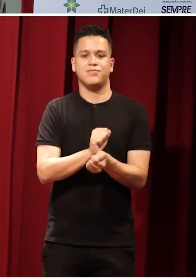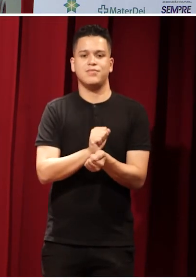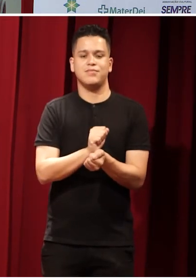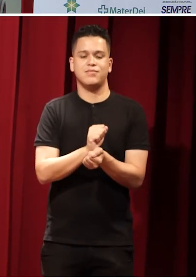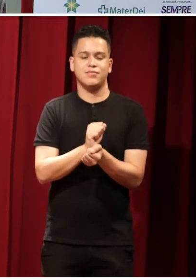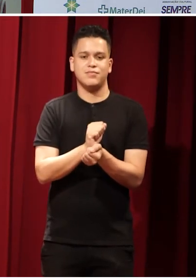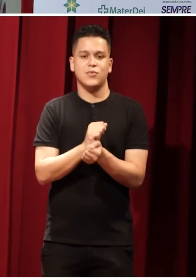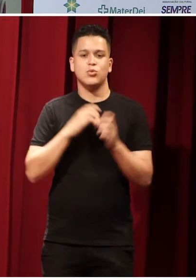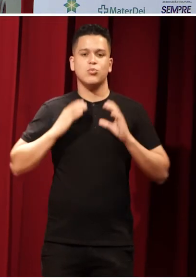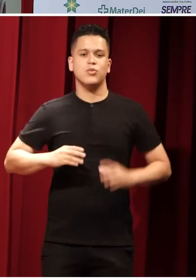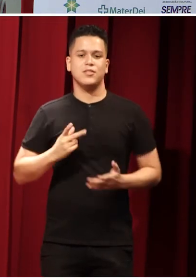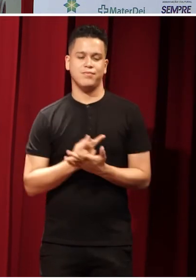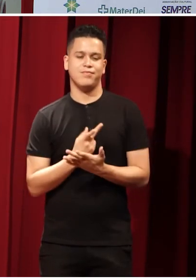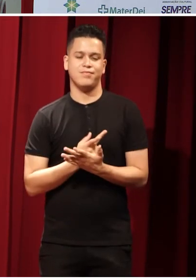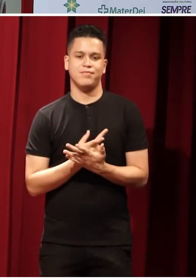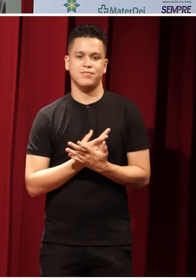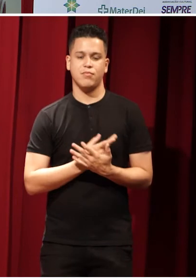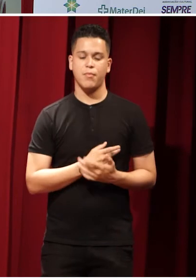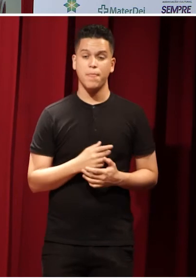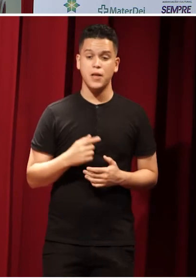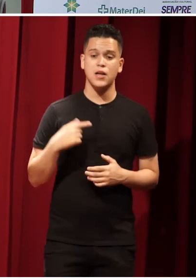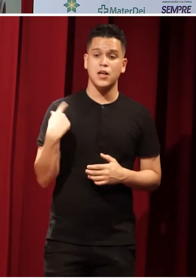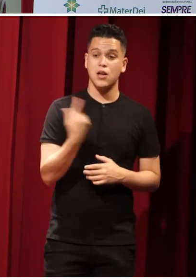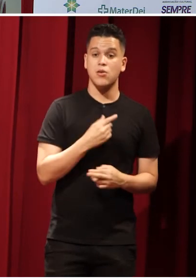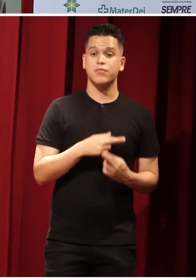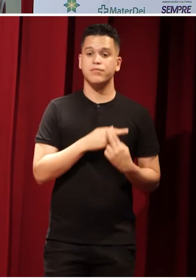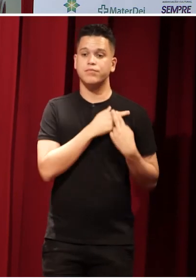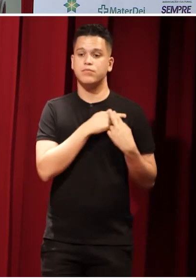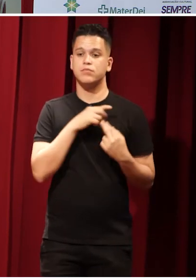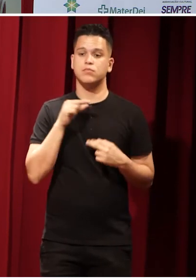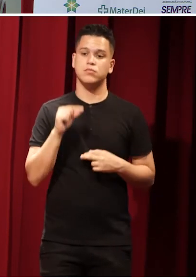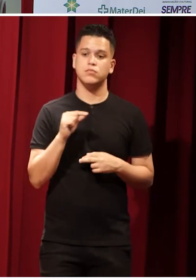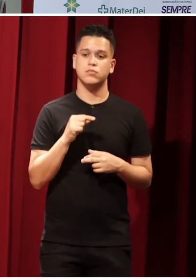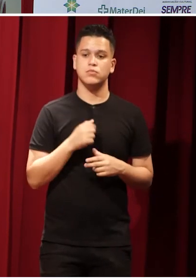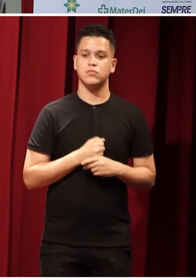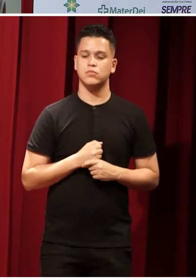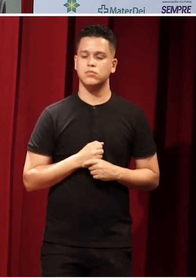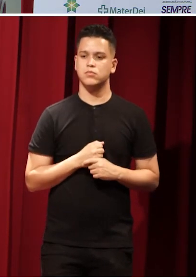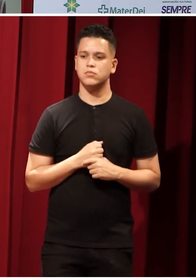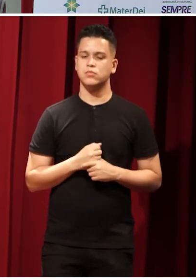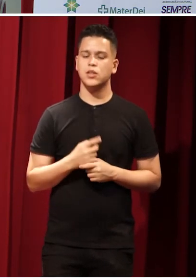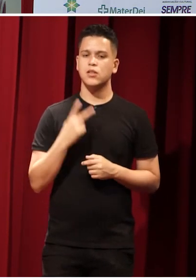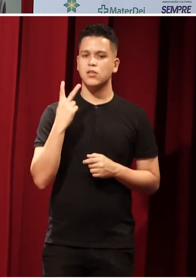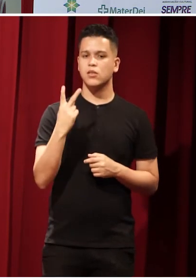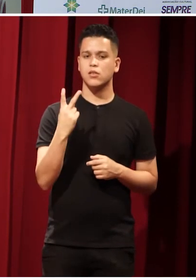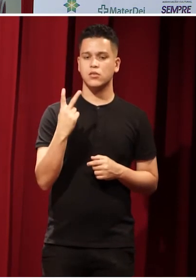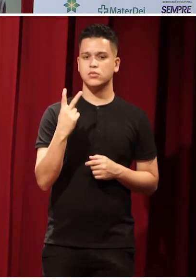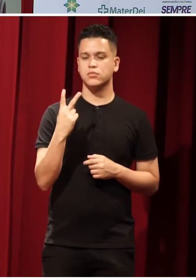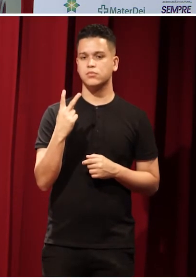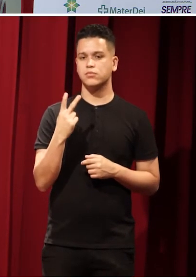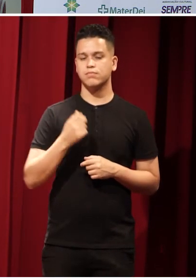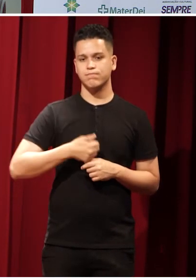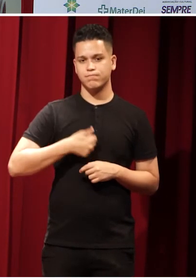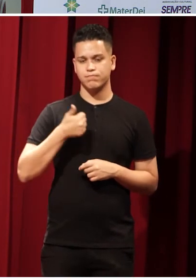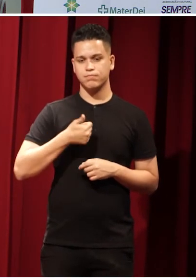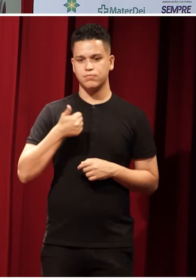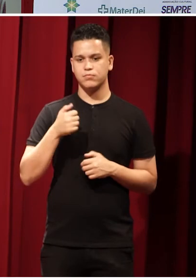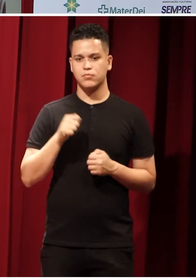tristes, muito drásticas, etc. Eu acho que a nossa grande